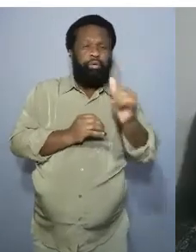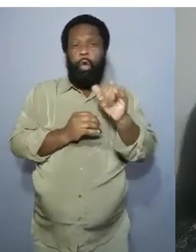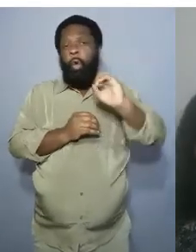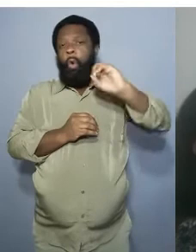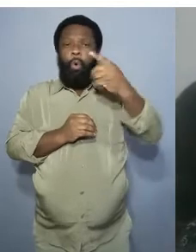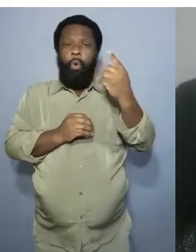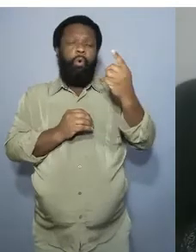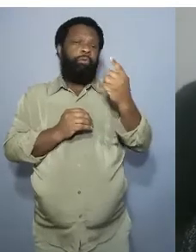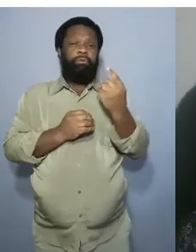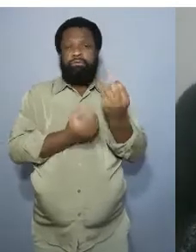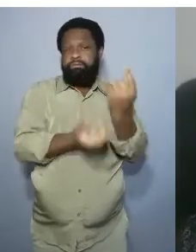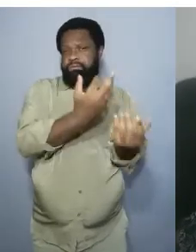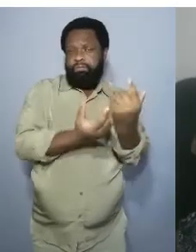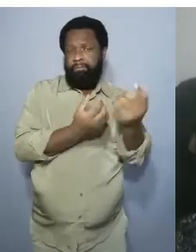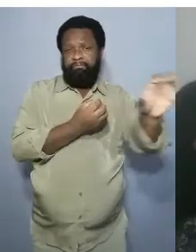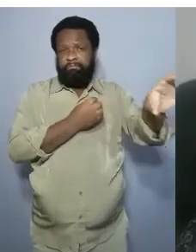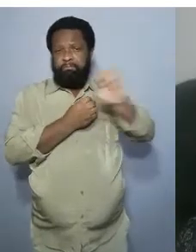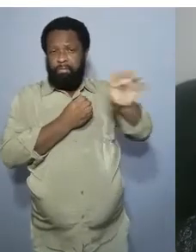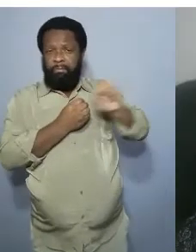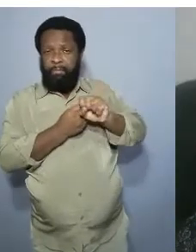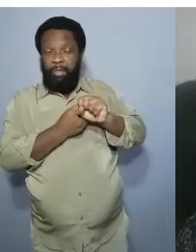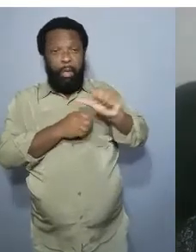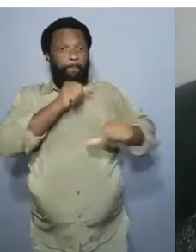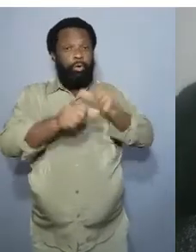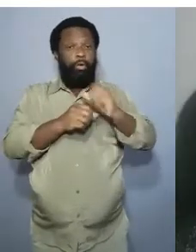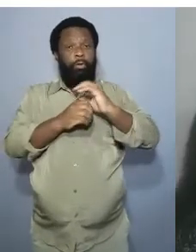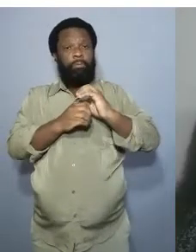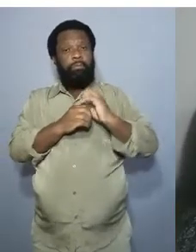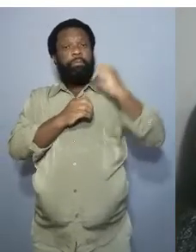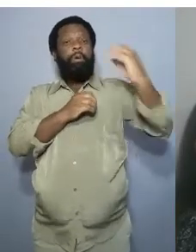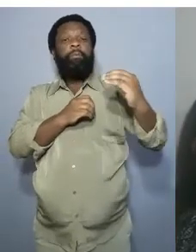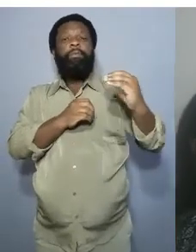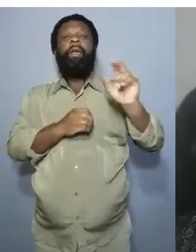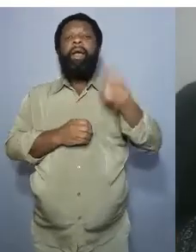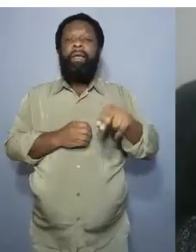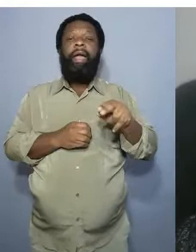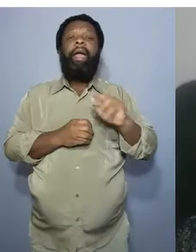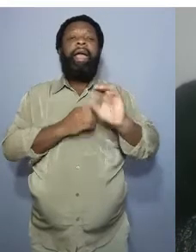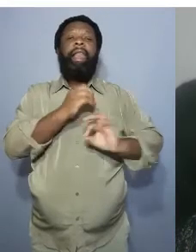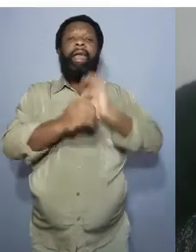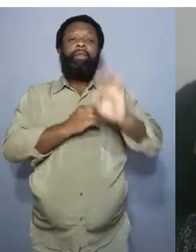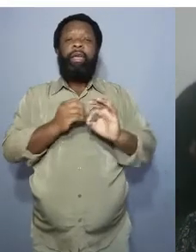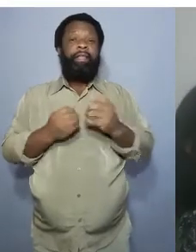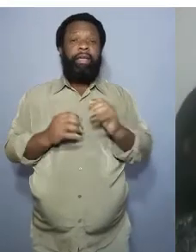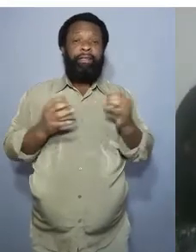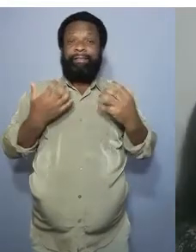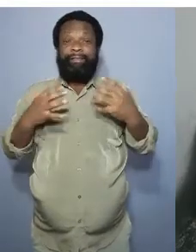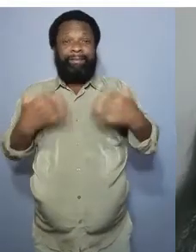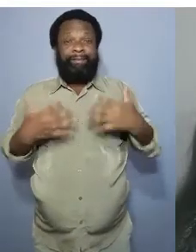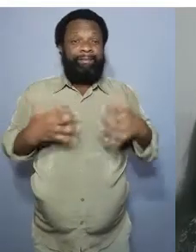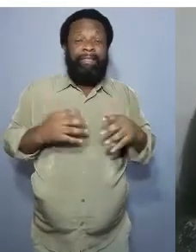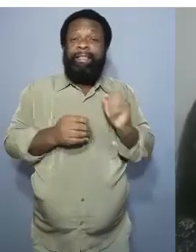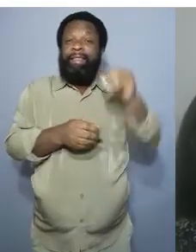descarga elétrica ou de uma chama, quando a gente tem elétrons que receberam energia e que mudaram de nível, então a gente está falando de elétrons